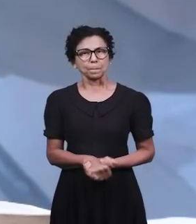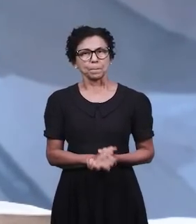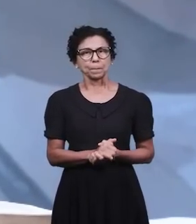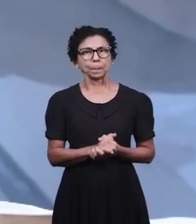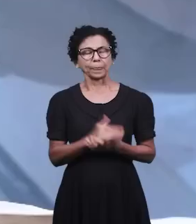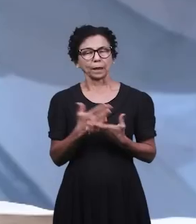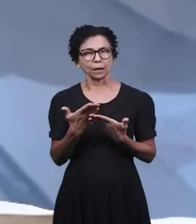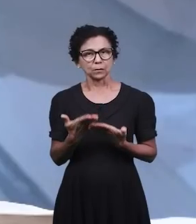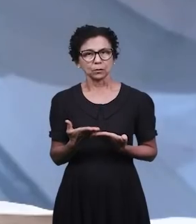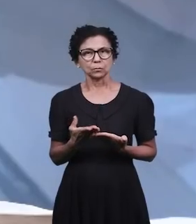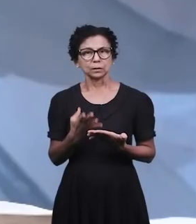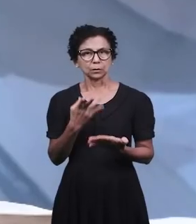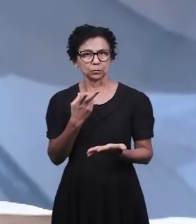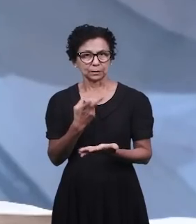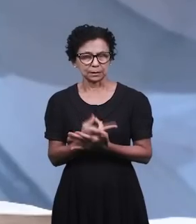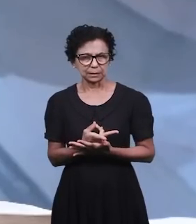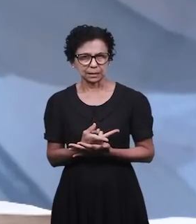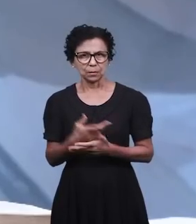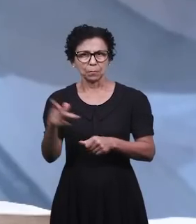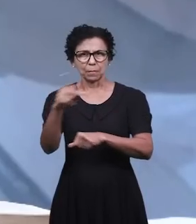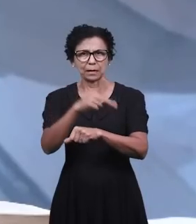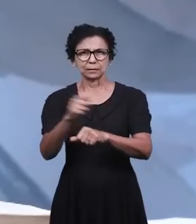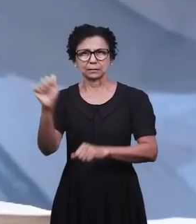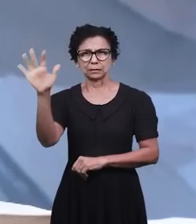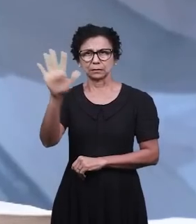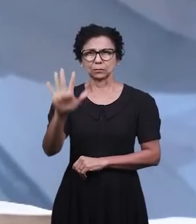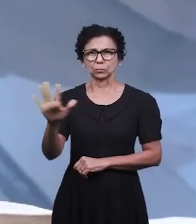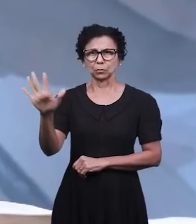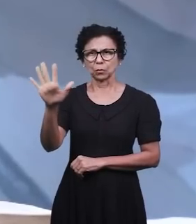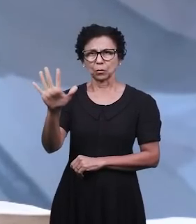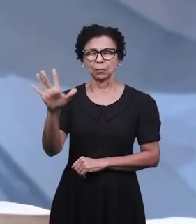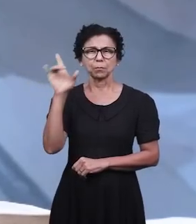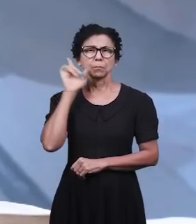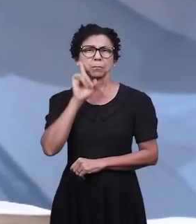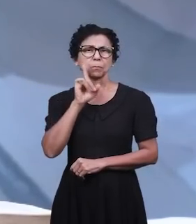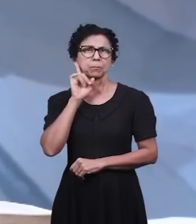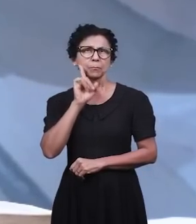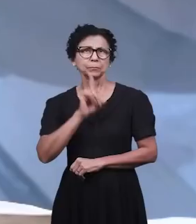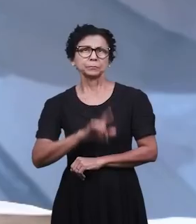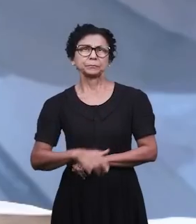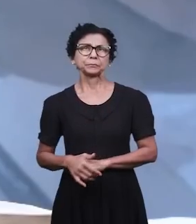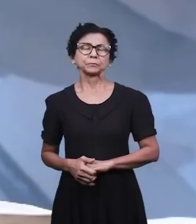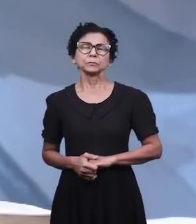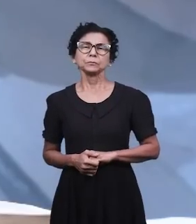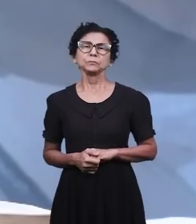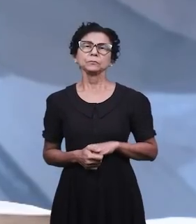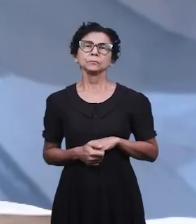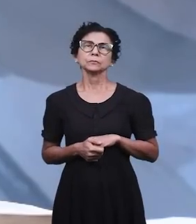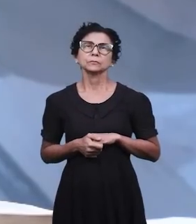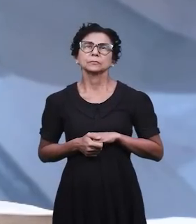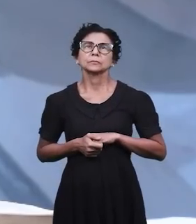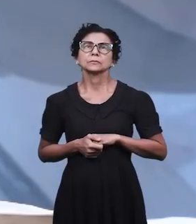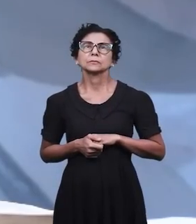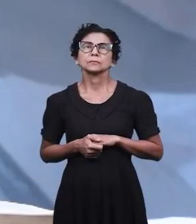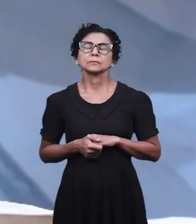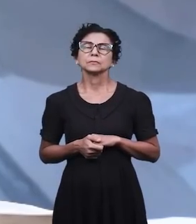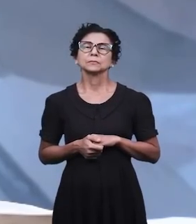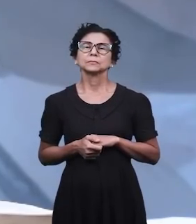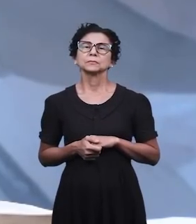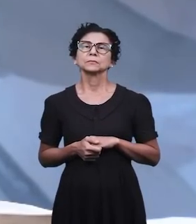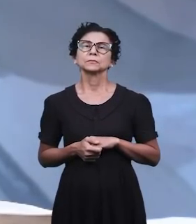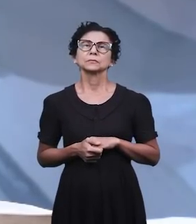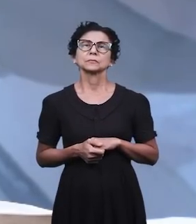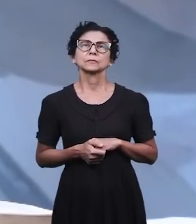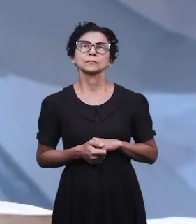tem ocorrido nos países aí da Europa, dos Estados Unidos, como que as igrejas estão se fechando. Agora, faltou doutores